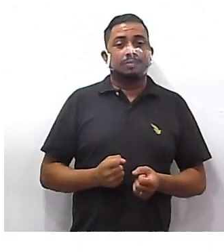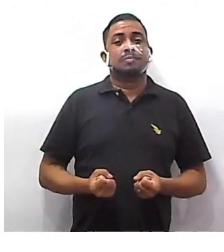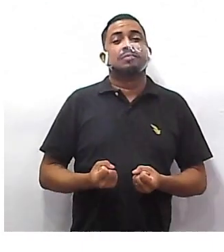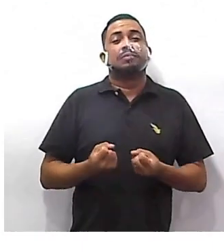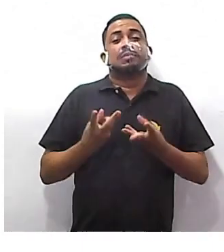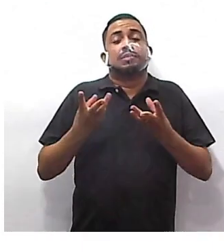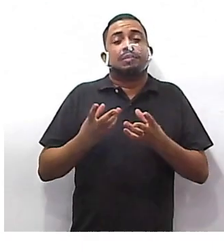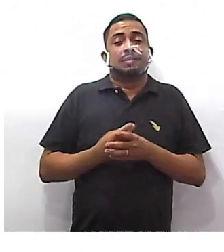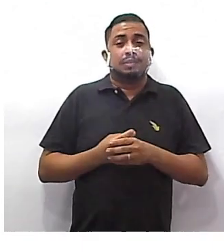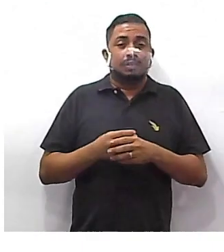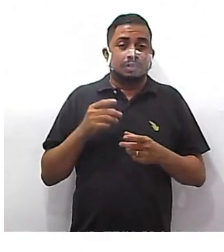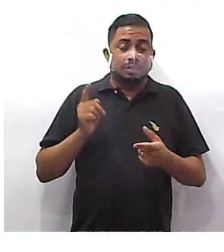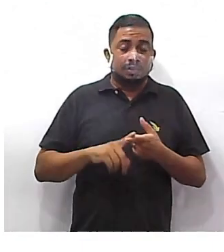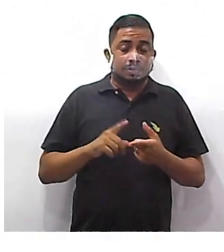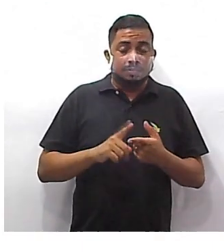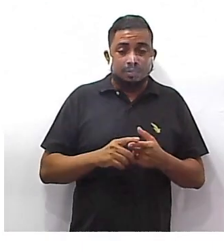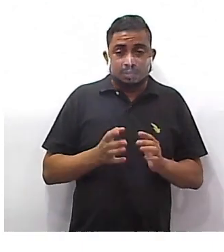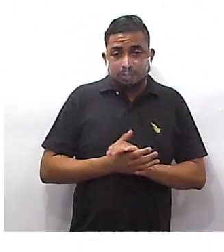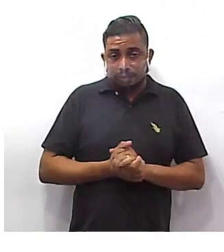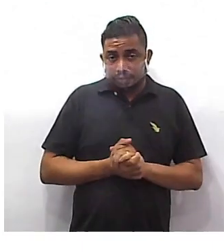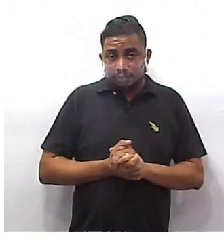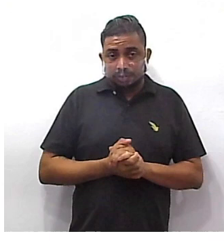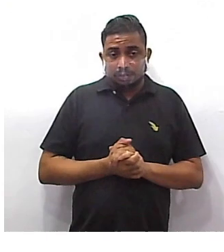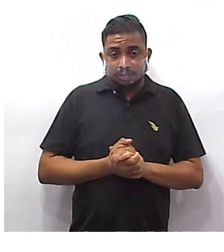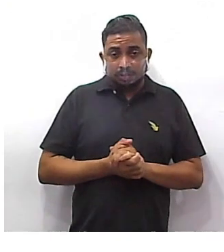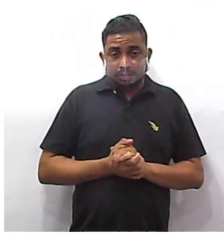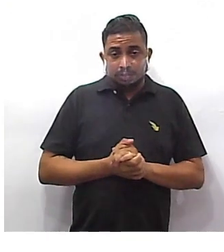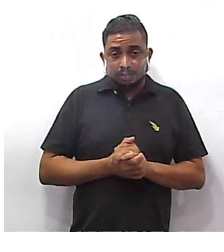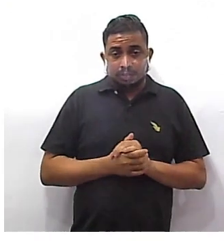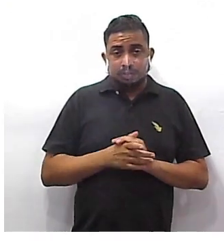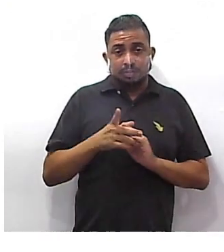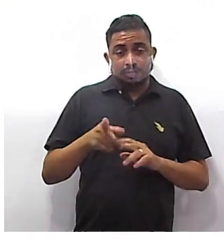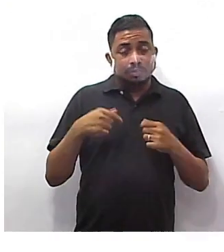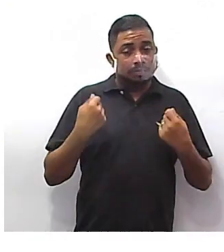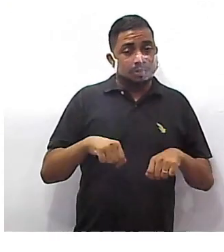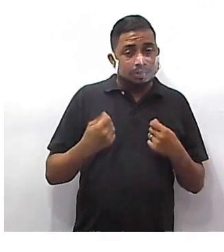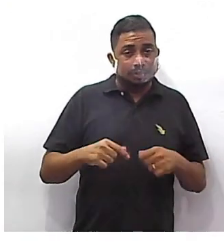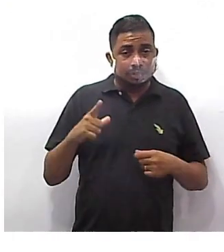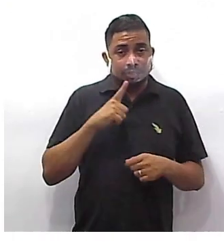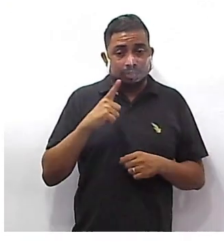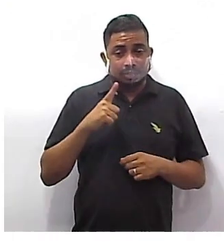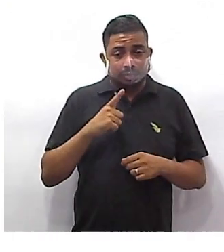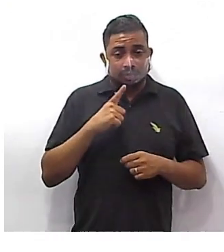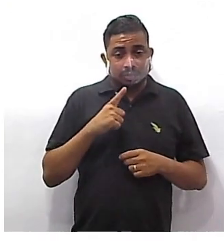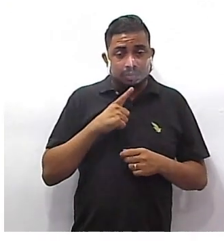e estoques, tá? Você tem que ter, né,